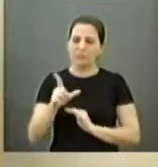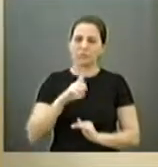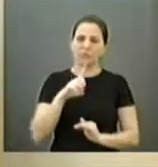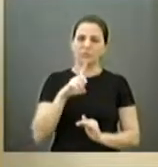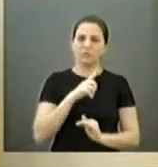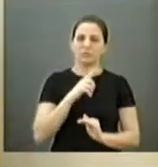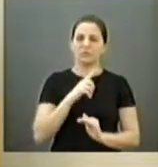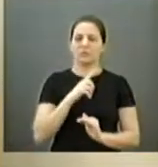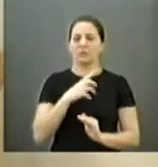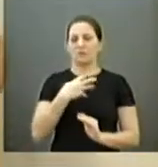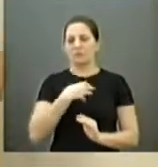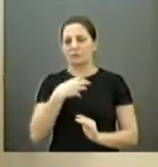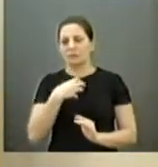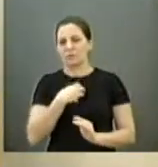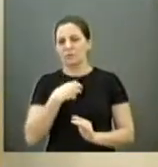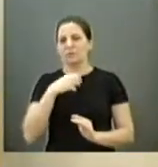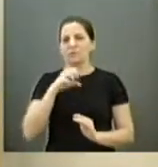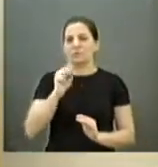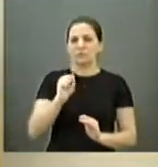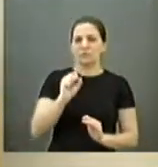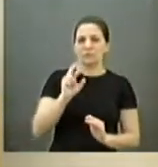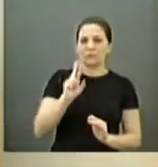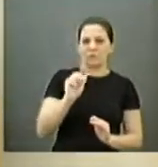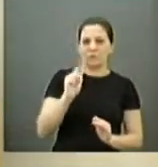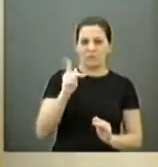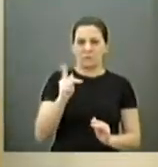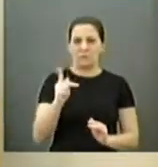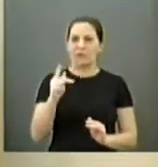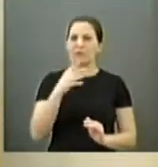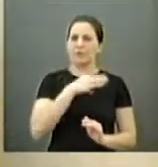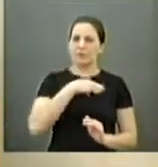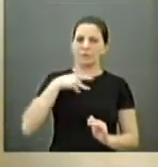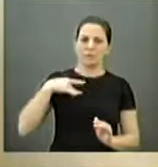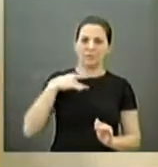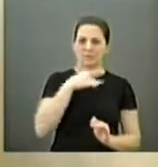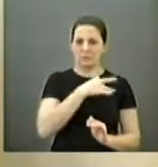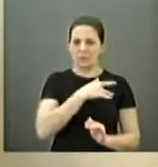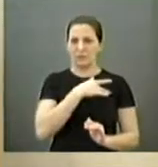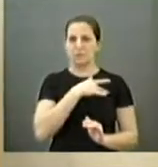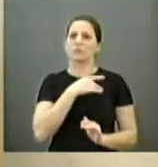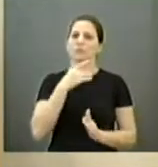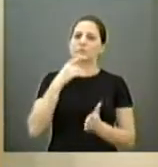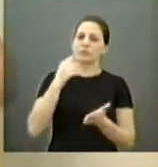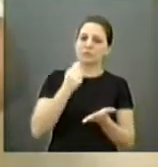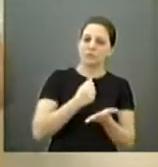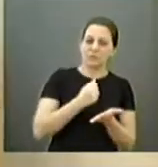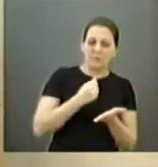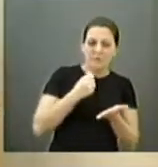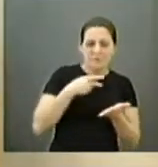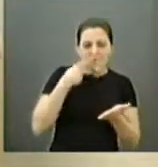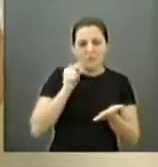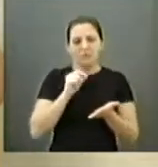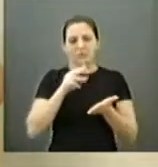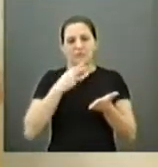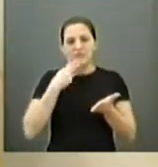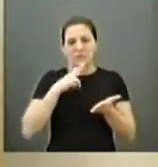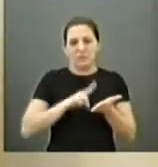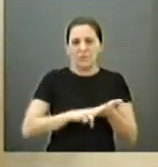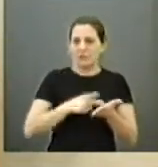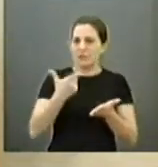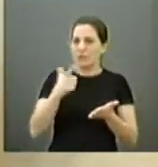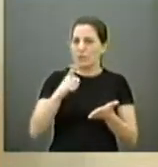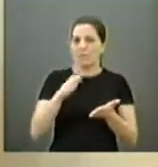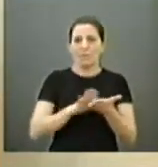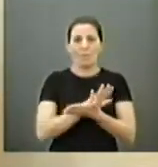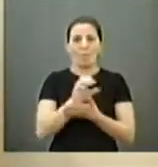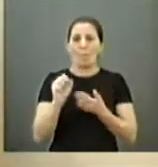algum posicionamento do Sara em relação ao Ministério da Saúde, notificando o envio equivocado das cartas. Não tem nada. Ou